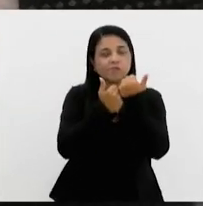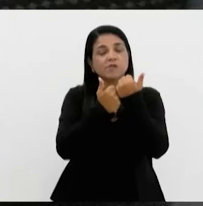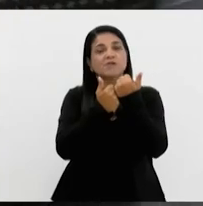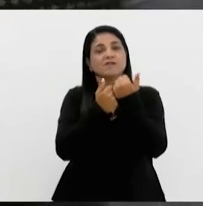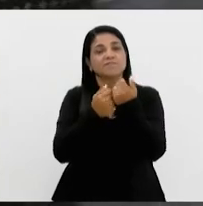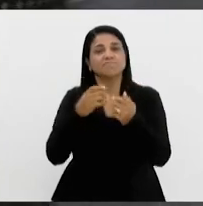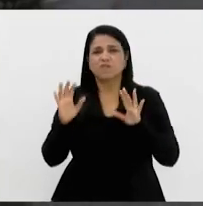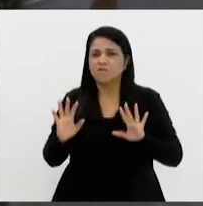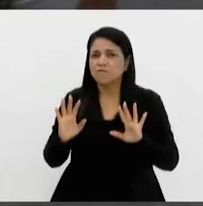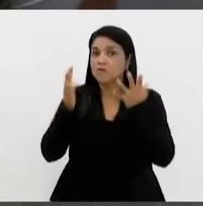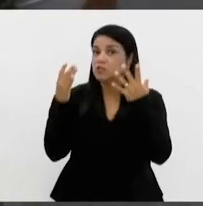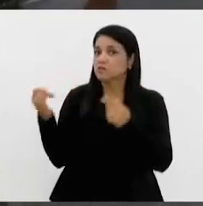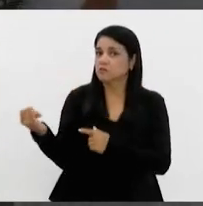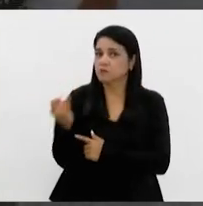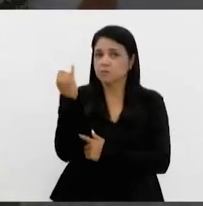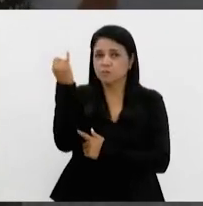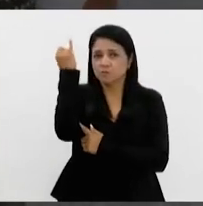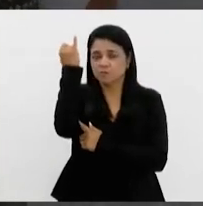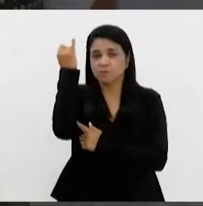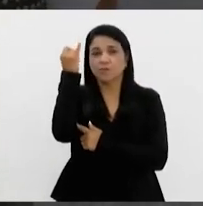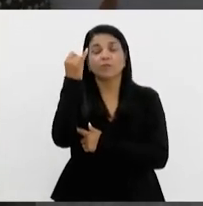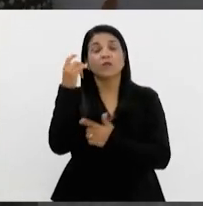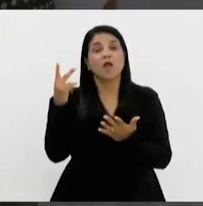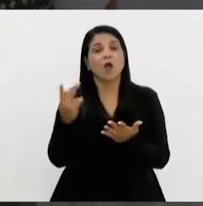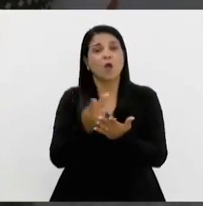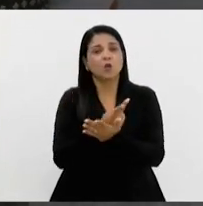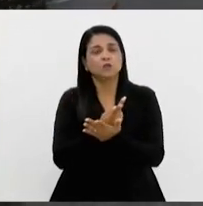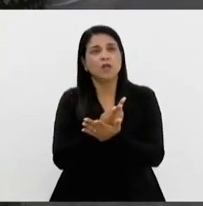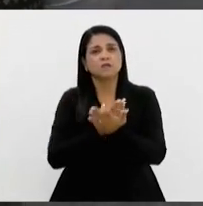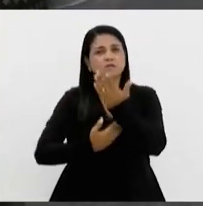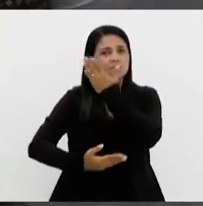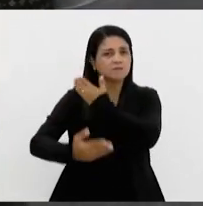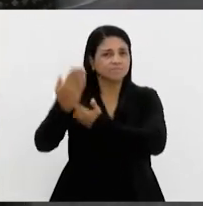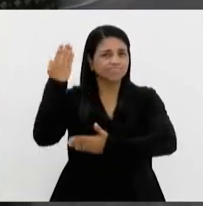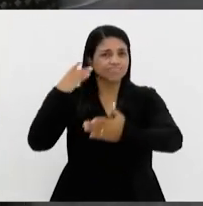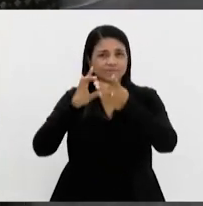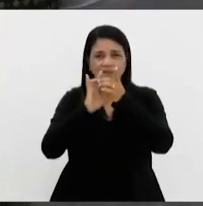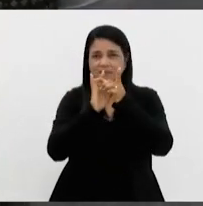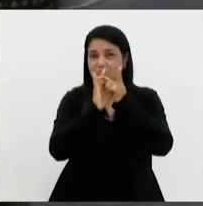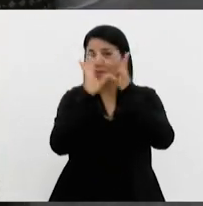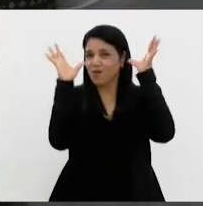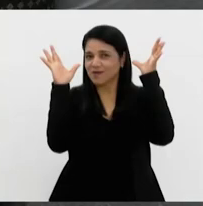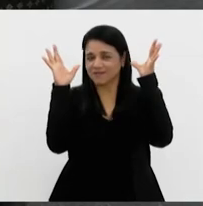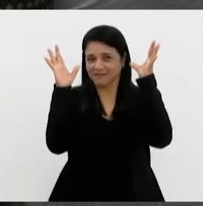festival importantíssimo que acontece desde os momentos da redemocratização.